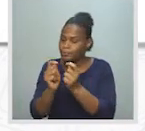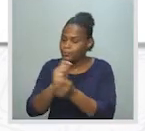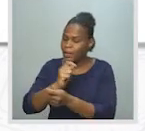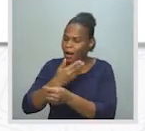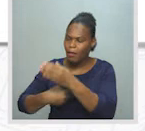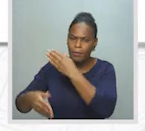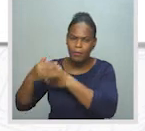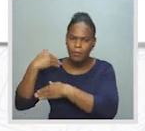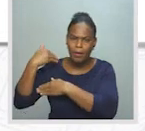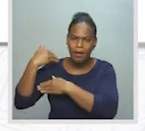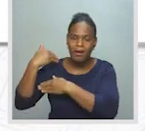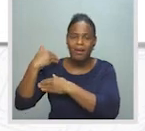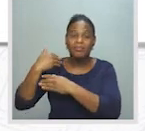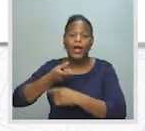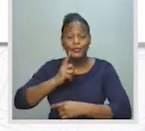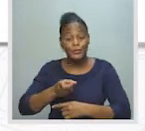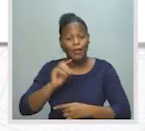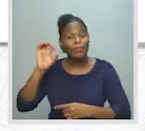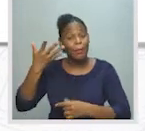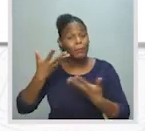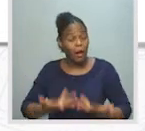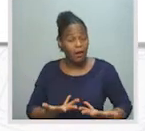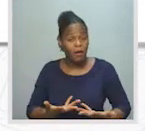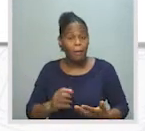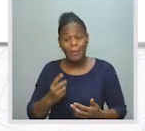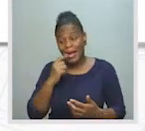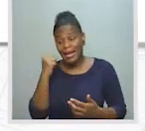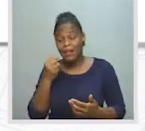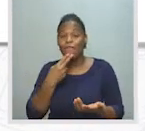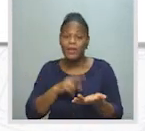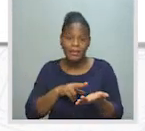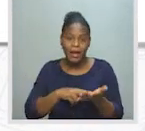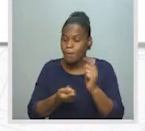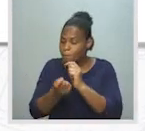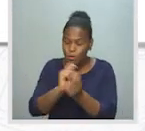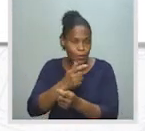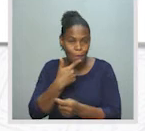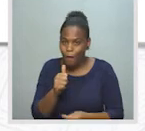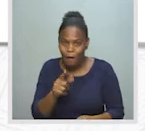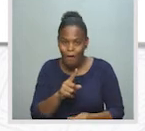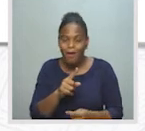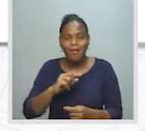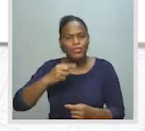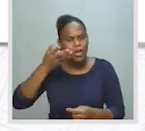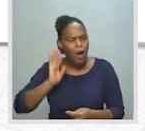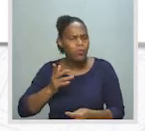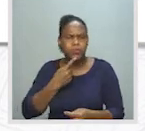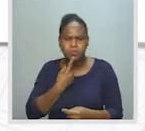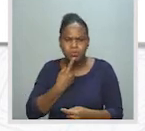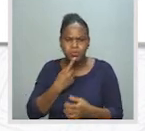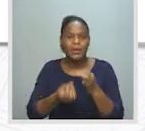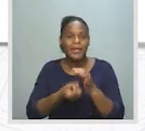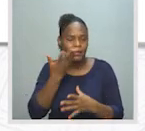tradição às exigências da época atual. Para ele, a verdade é imutável e já está há